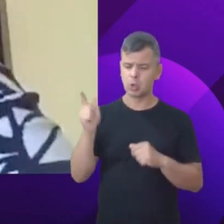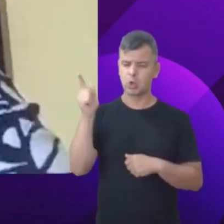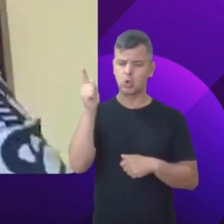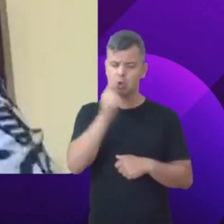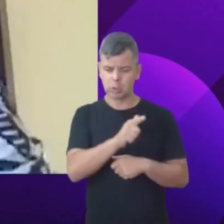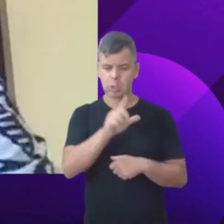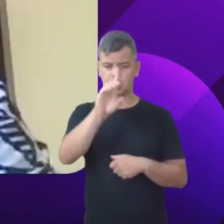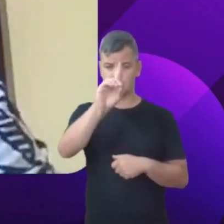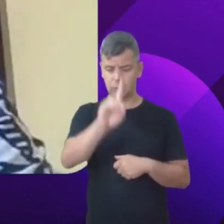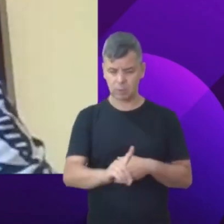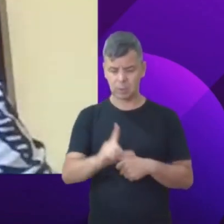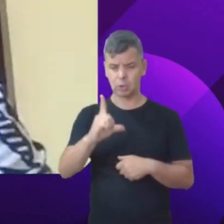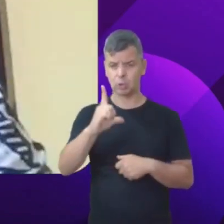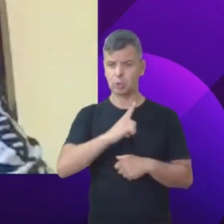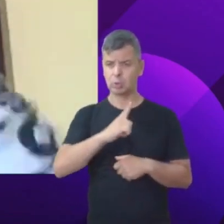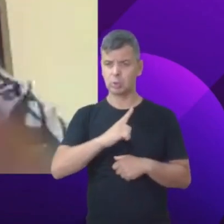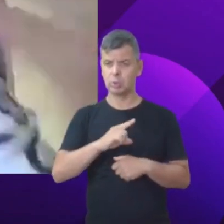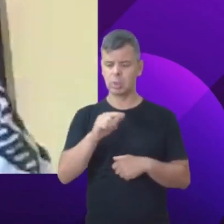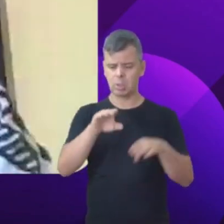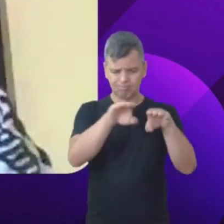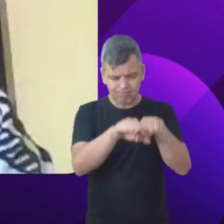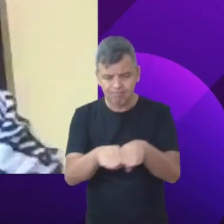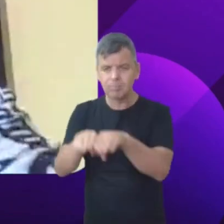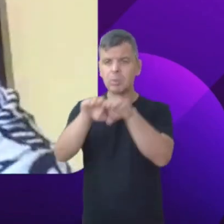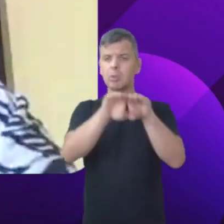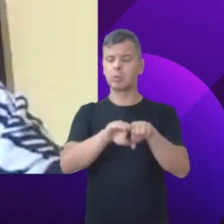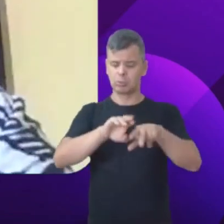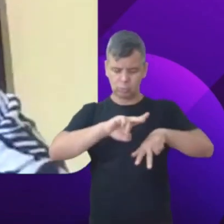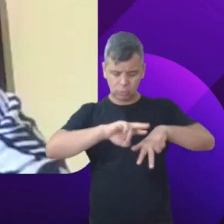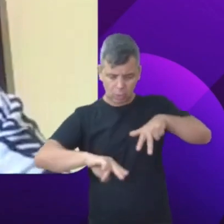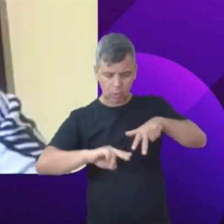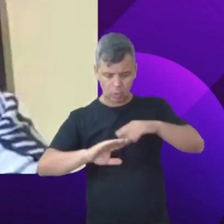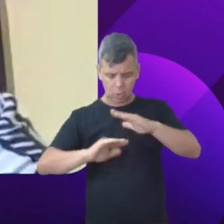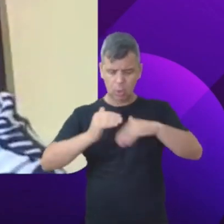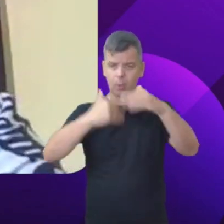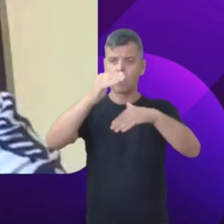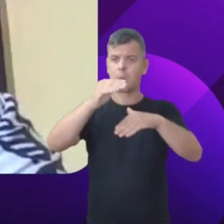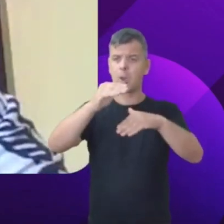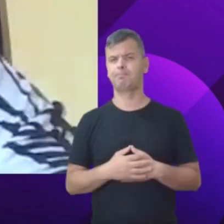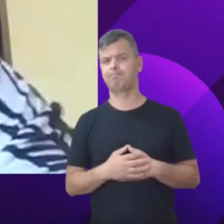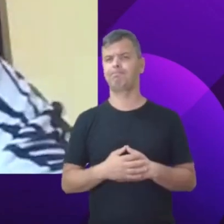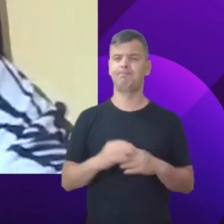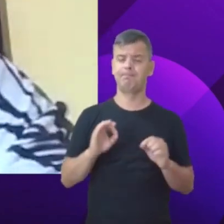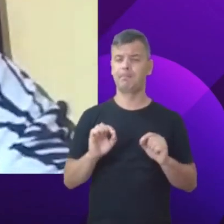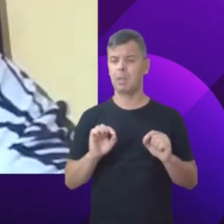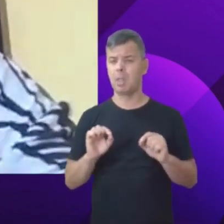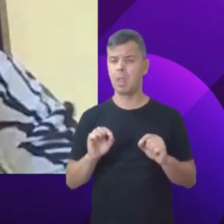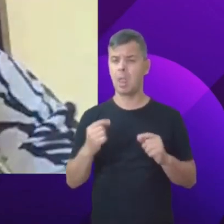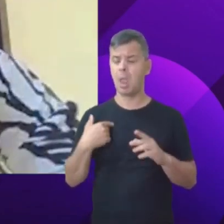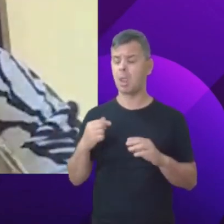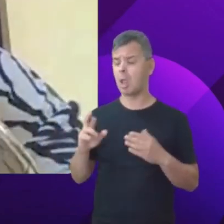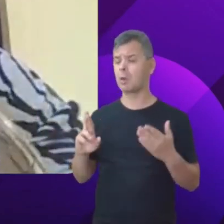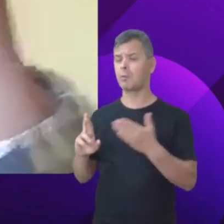alcançar direitos e de ter essa equidade de gêneros no processo da construção social. E eu quero fazer